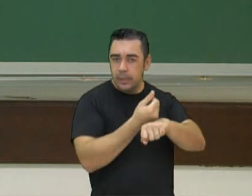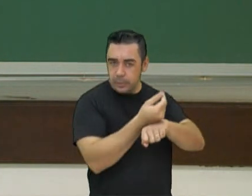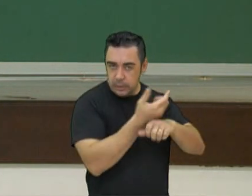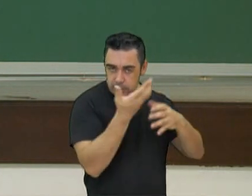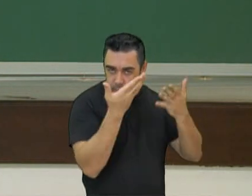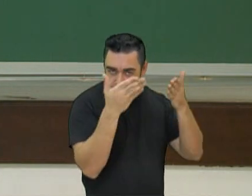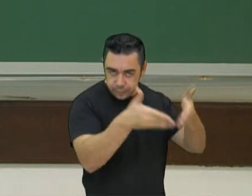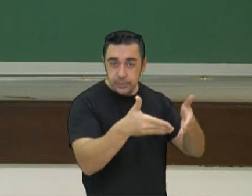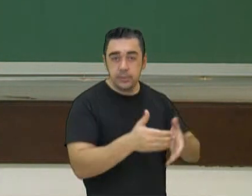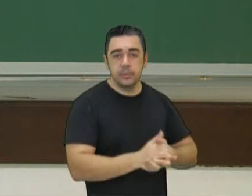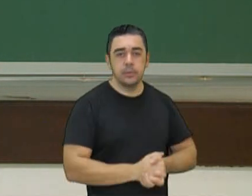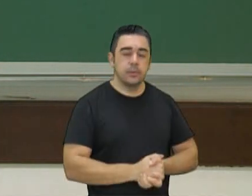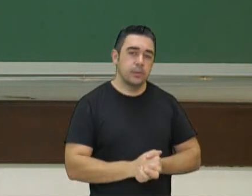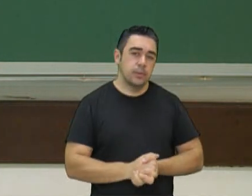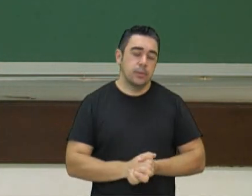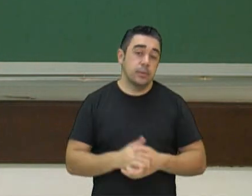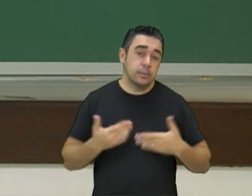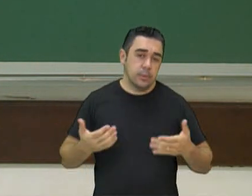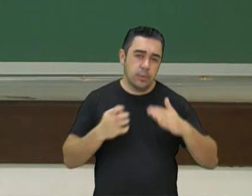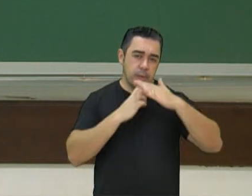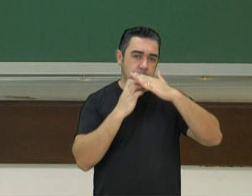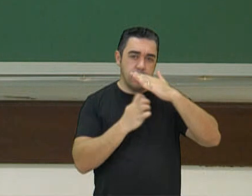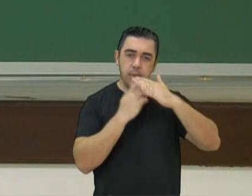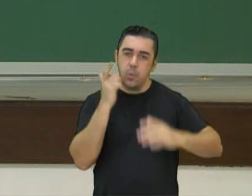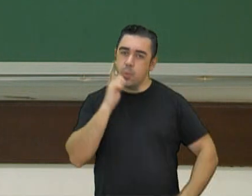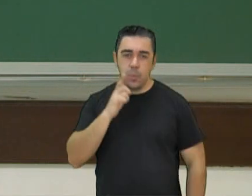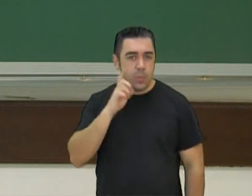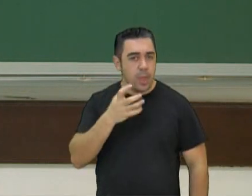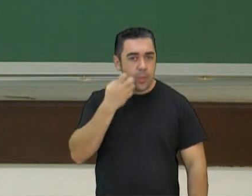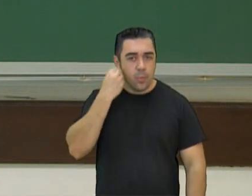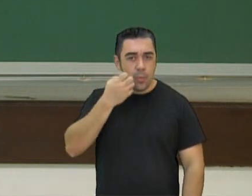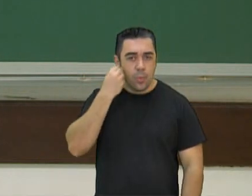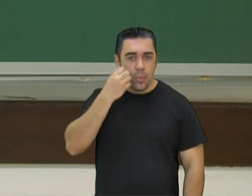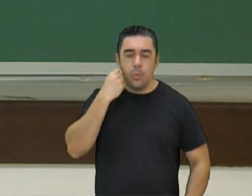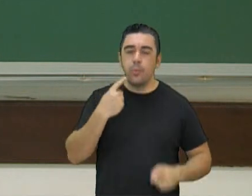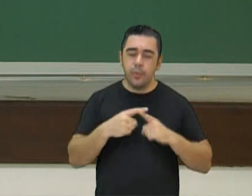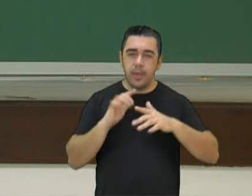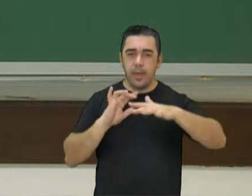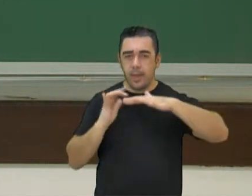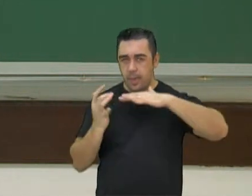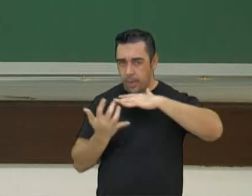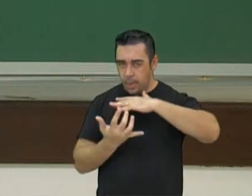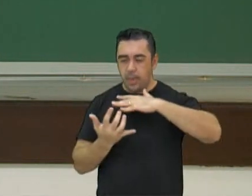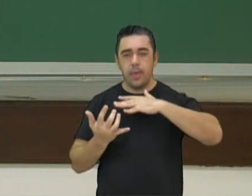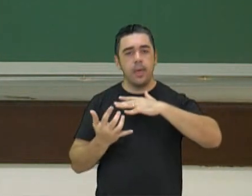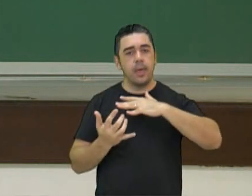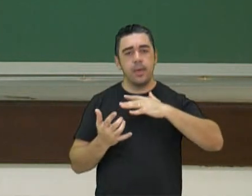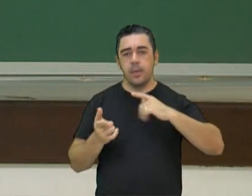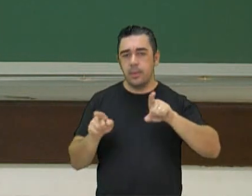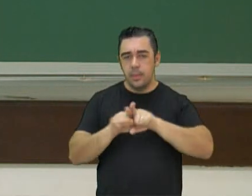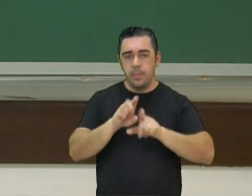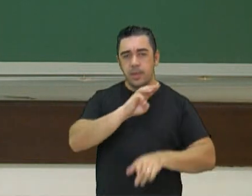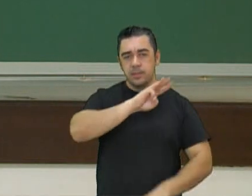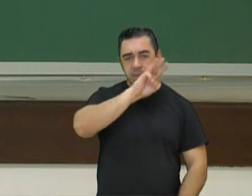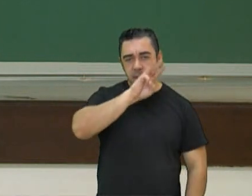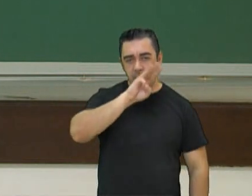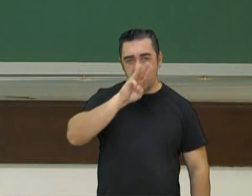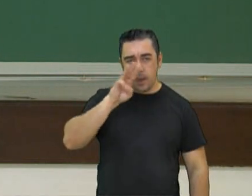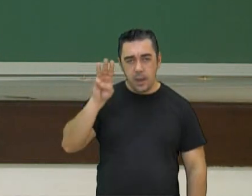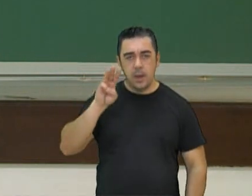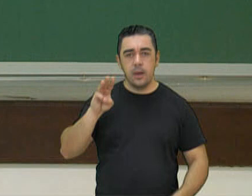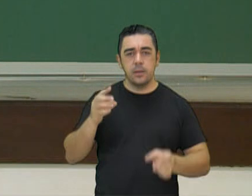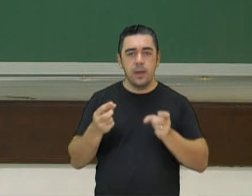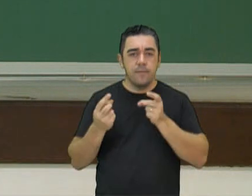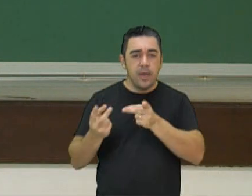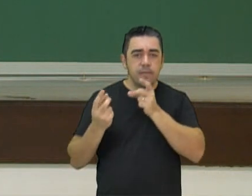lógico. Então, as grandes empresas ganham muito a partir disso, das redes sociais, dos sites, das